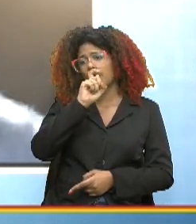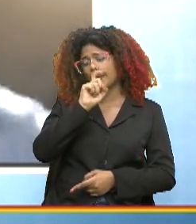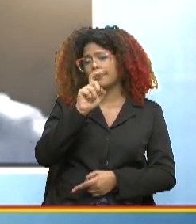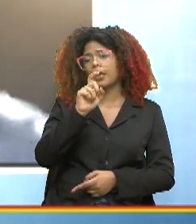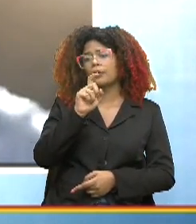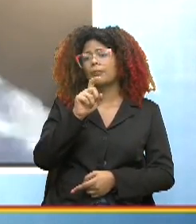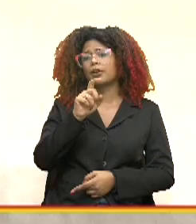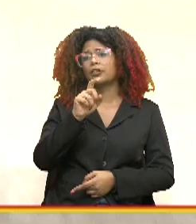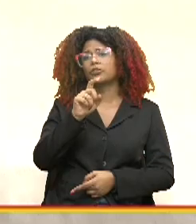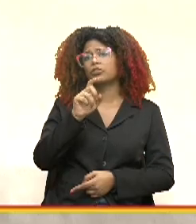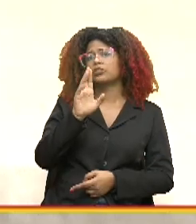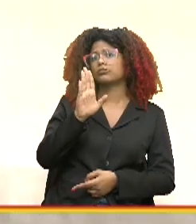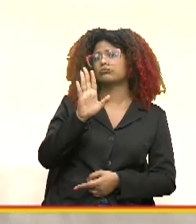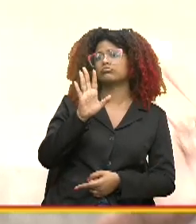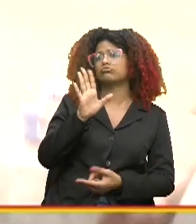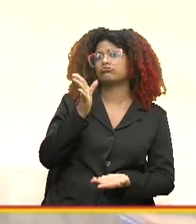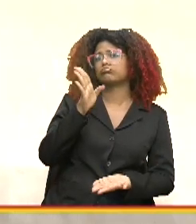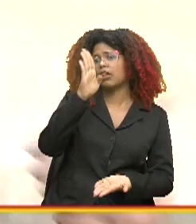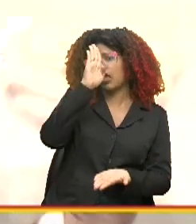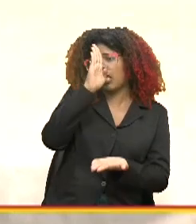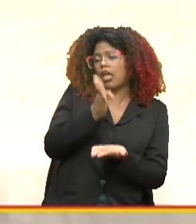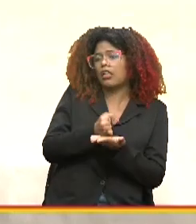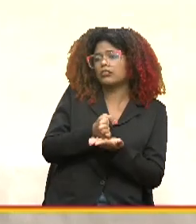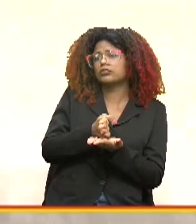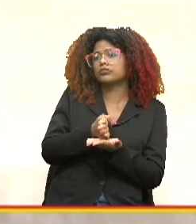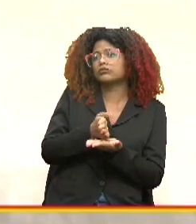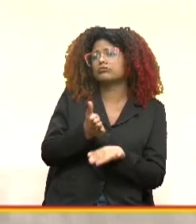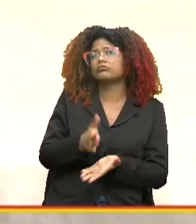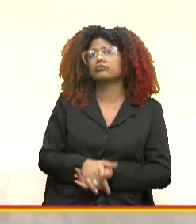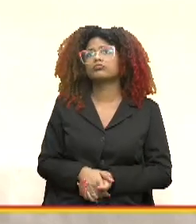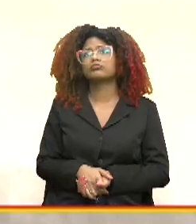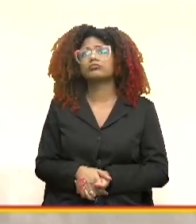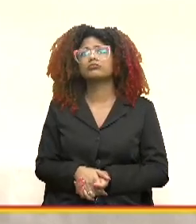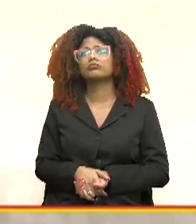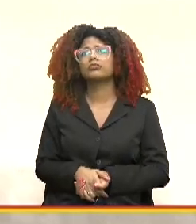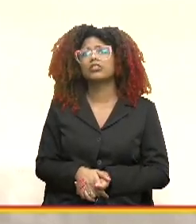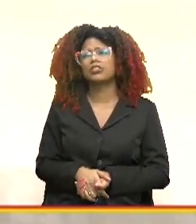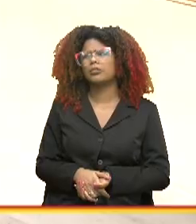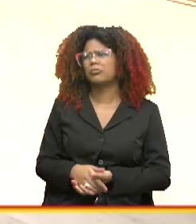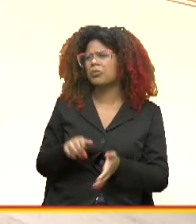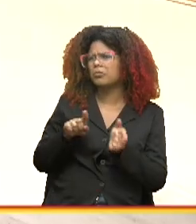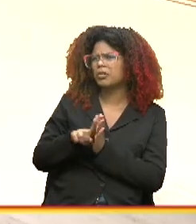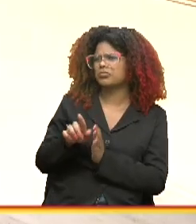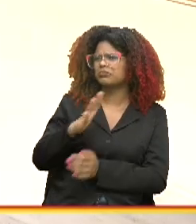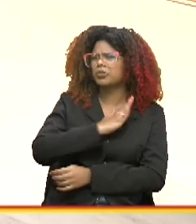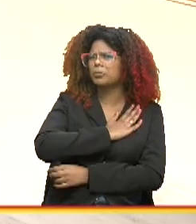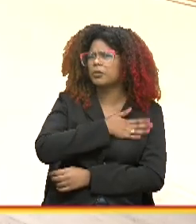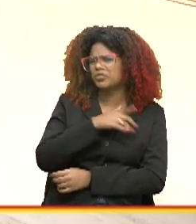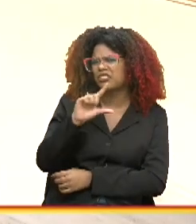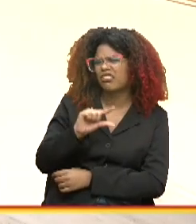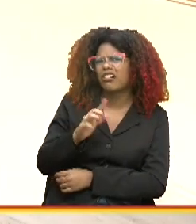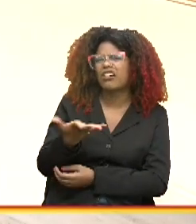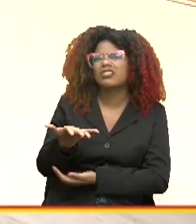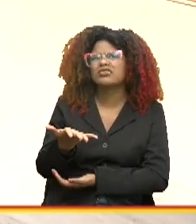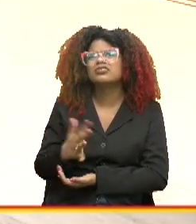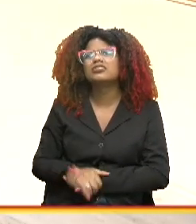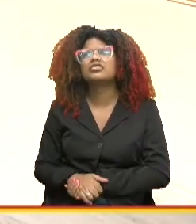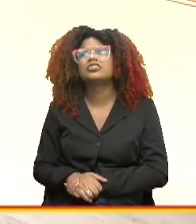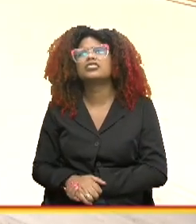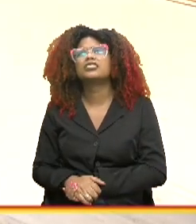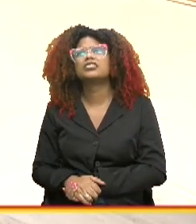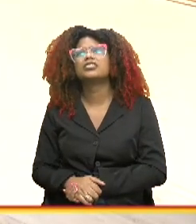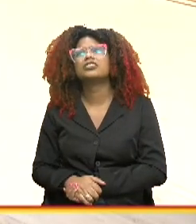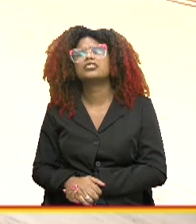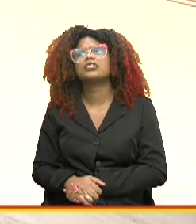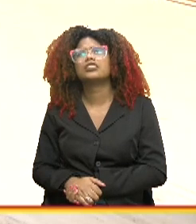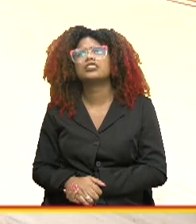sim mas essa pergunta já é uma pergunta né É óbvio é mas eu